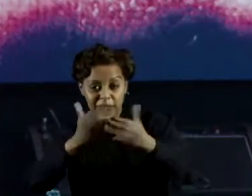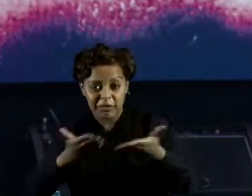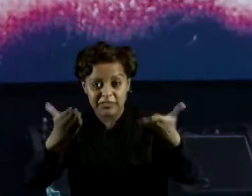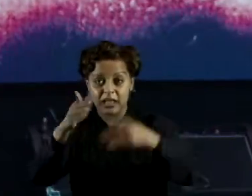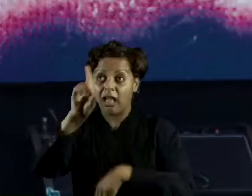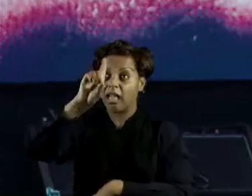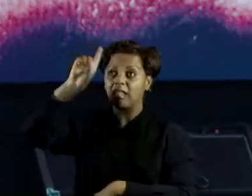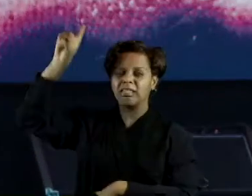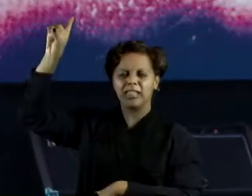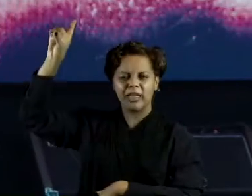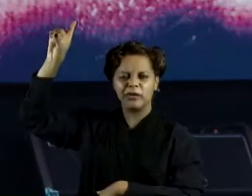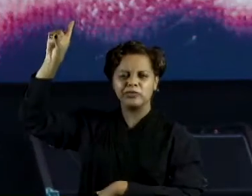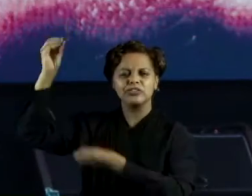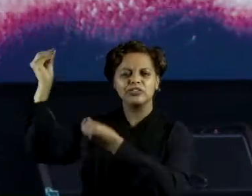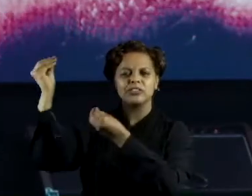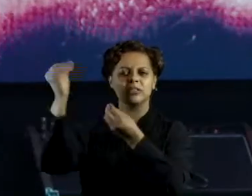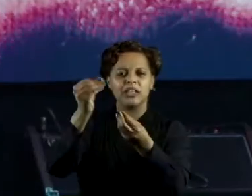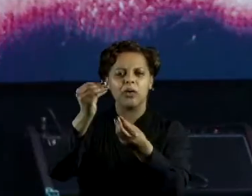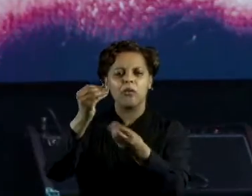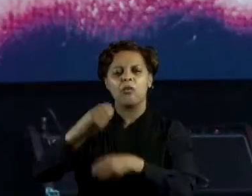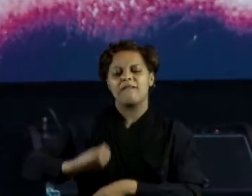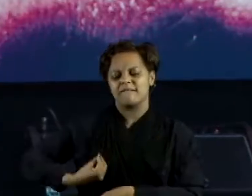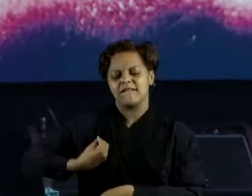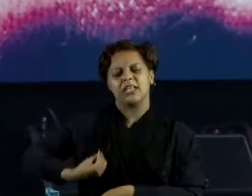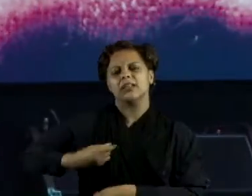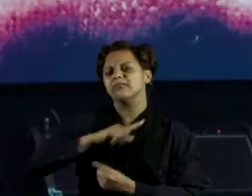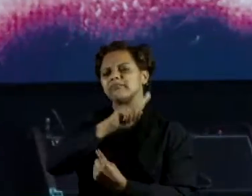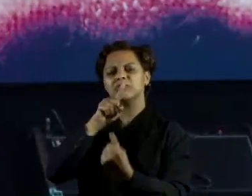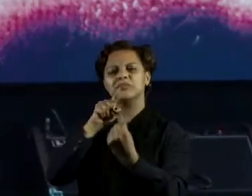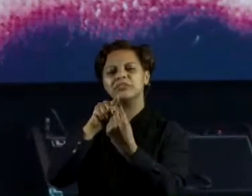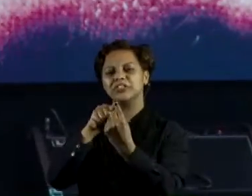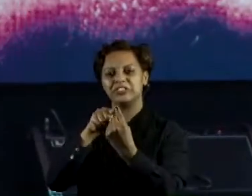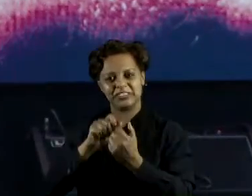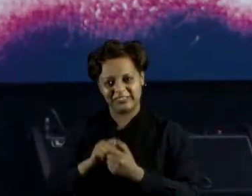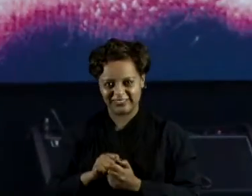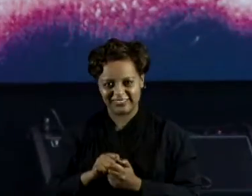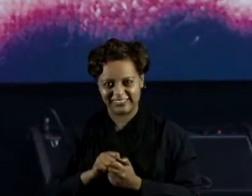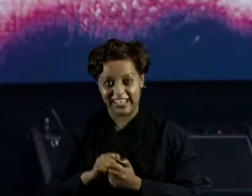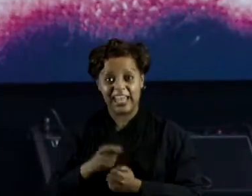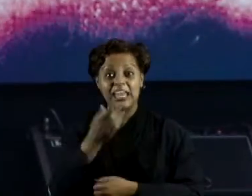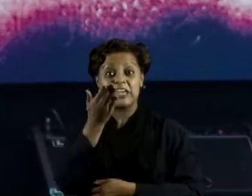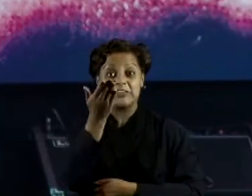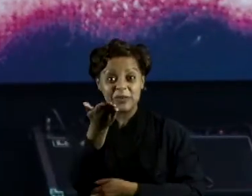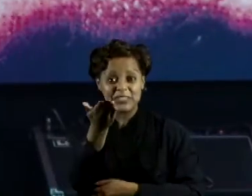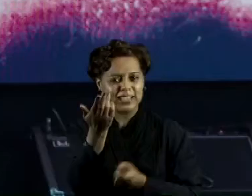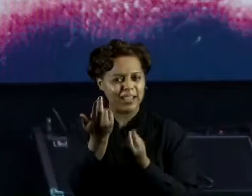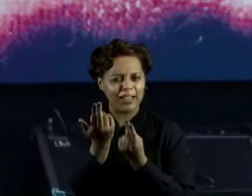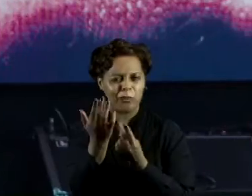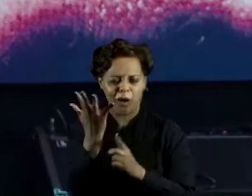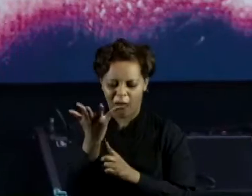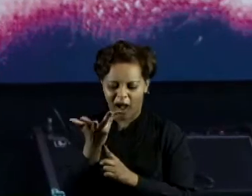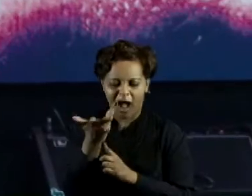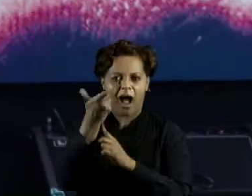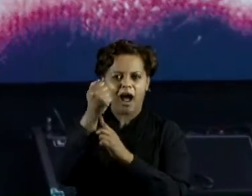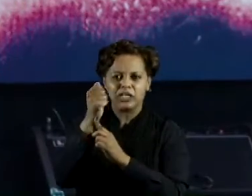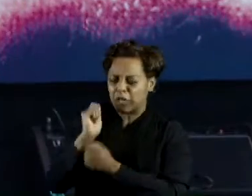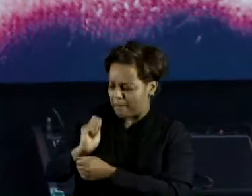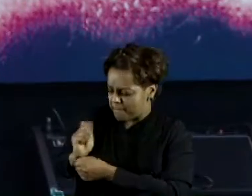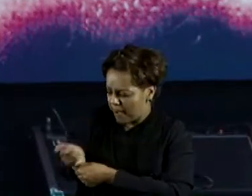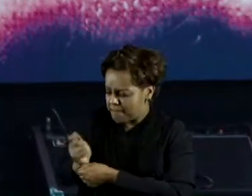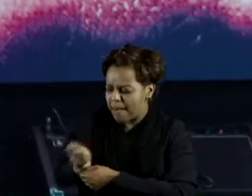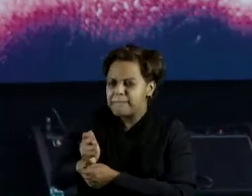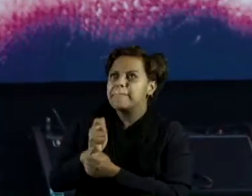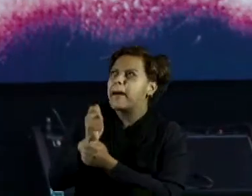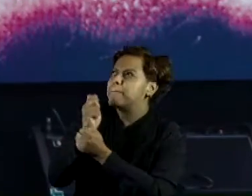fez com um propósito. E o propósito de Deus na tua vida vai fazer de você uma obra de arte para o mundo que